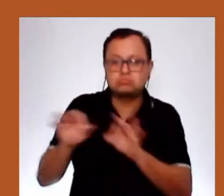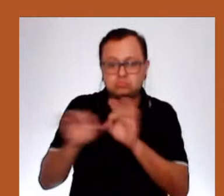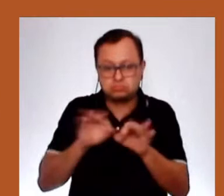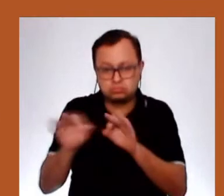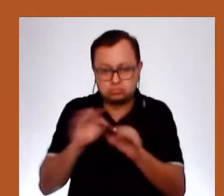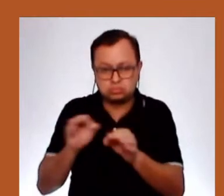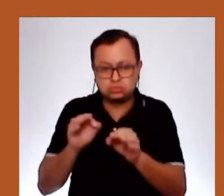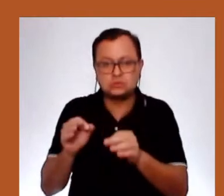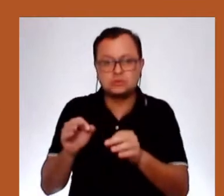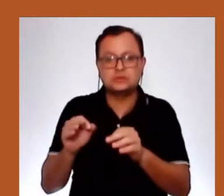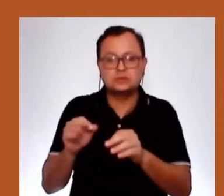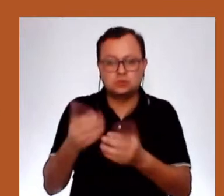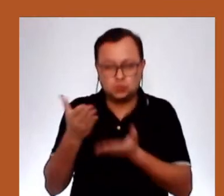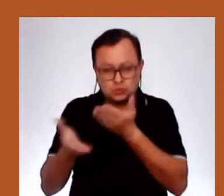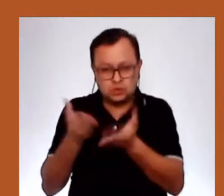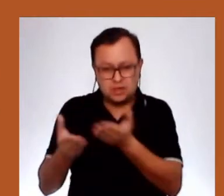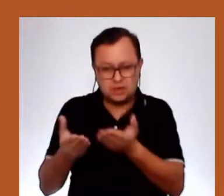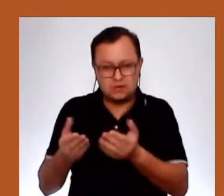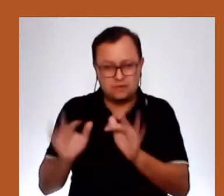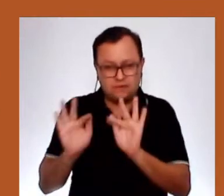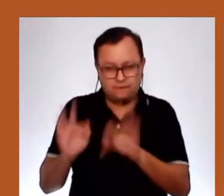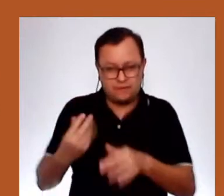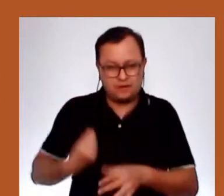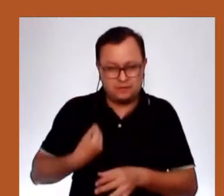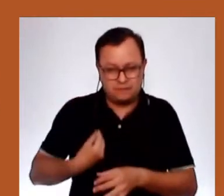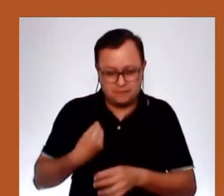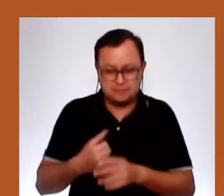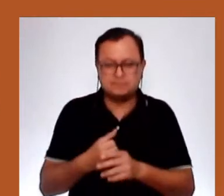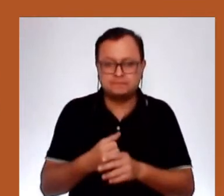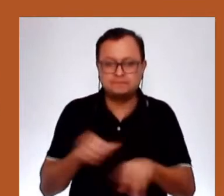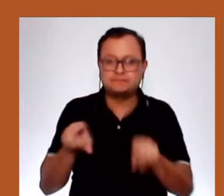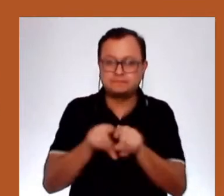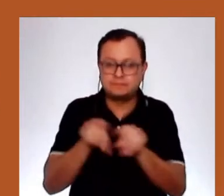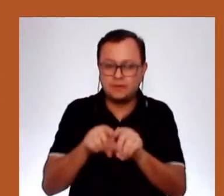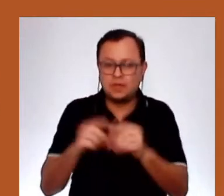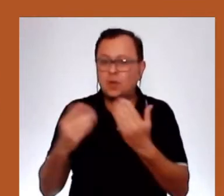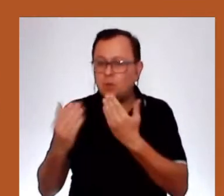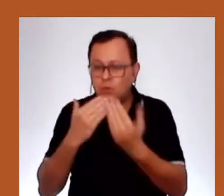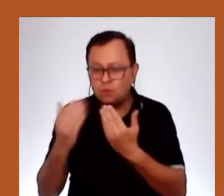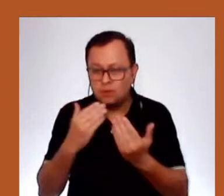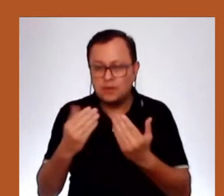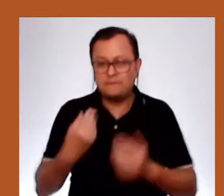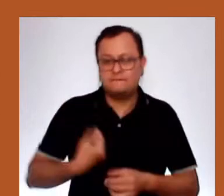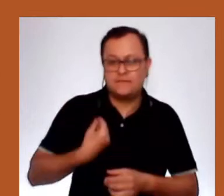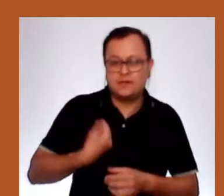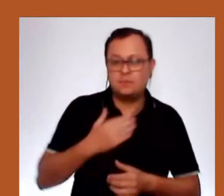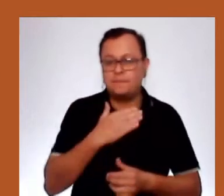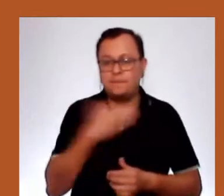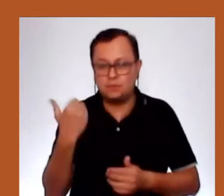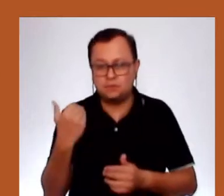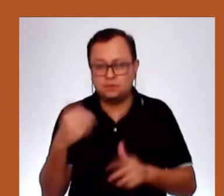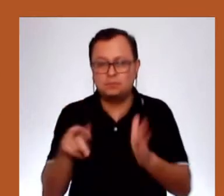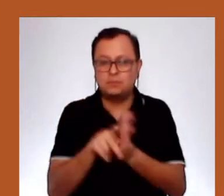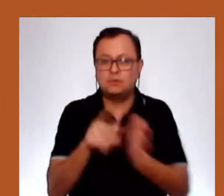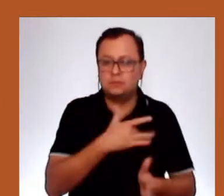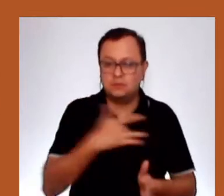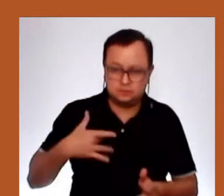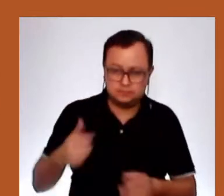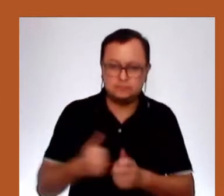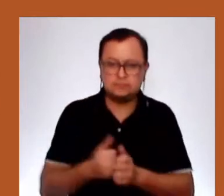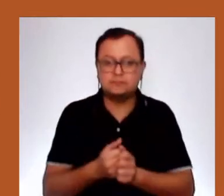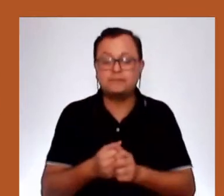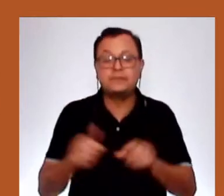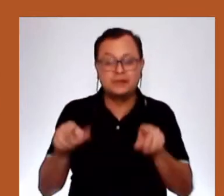uma conversa, conversas de vida e morte na saúde. E o último, cuidados paliativos, um